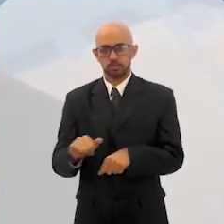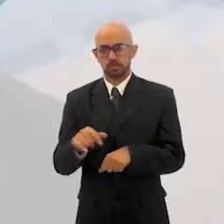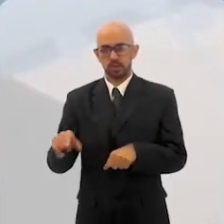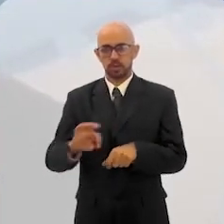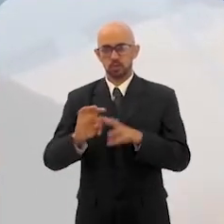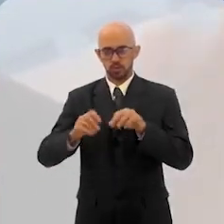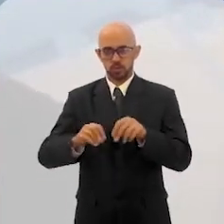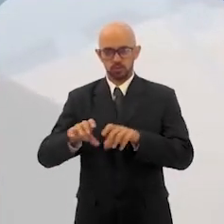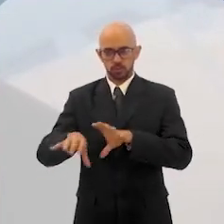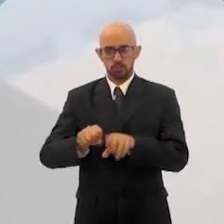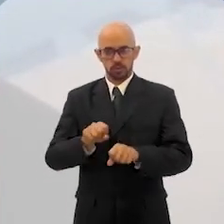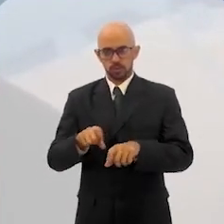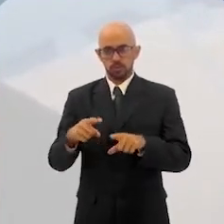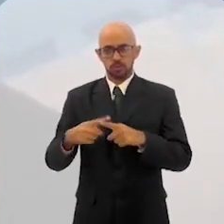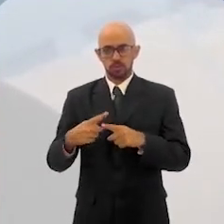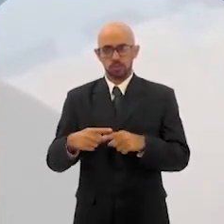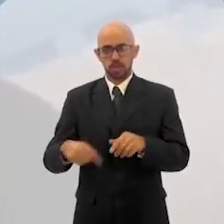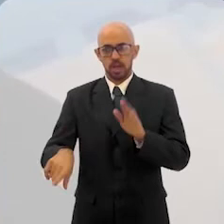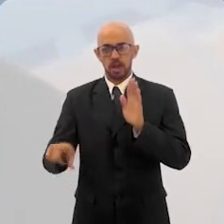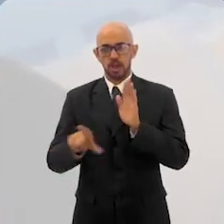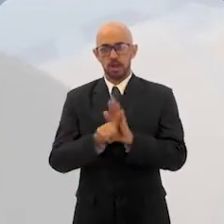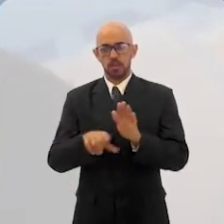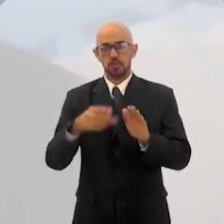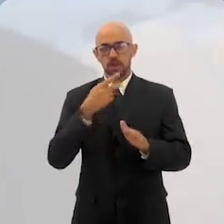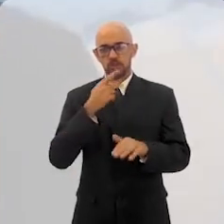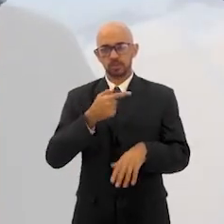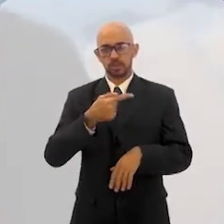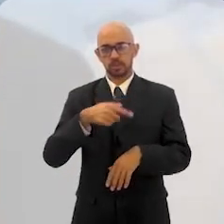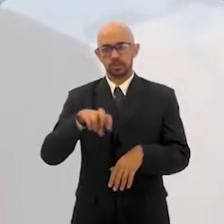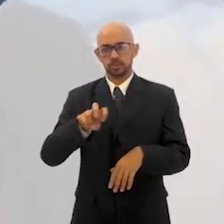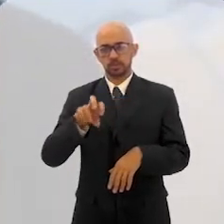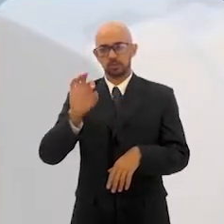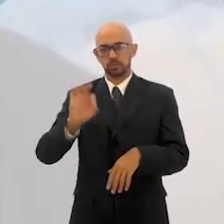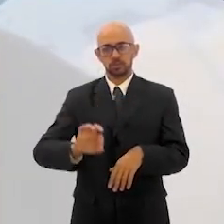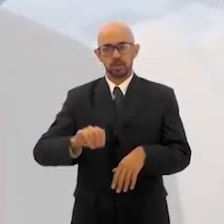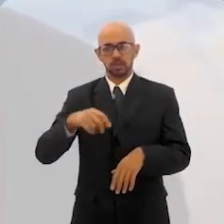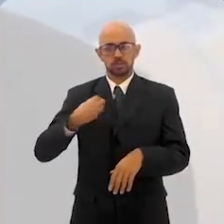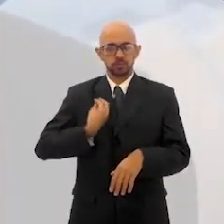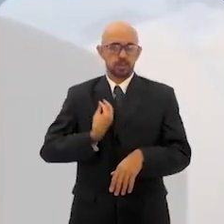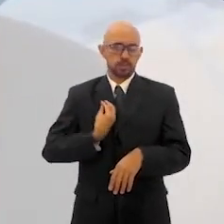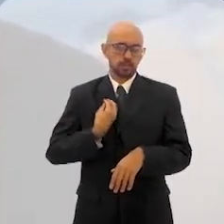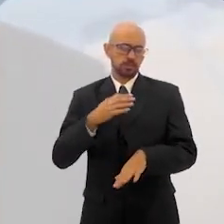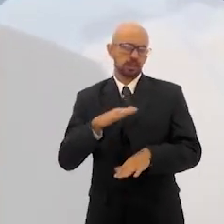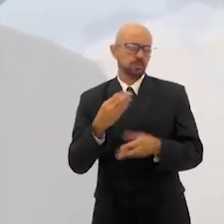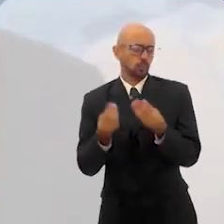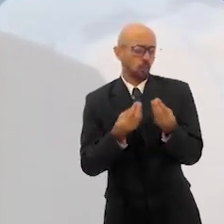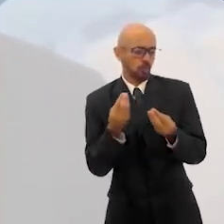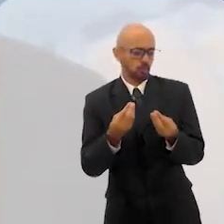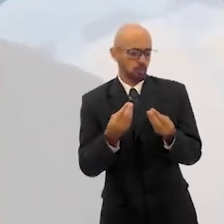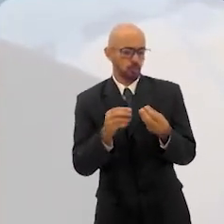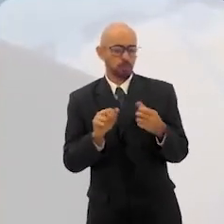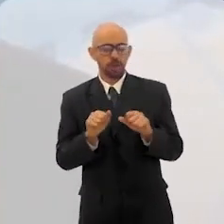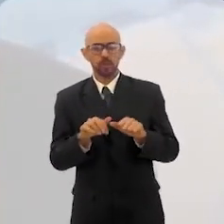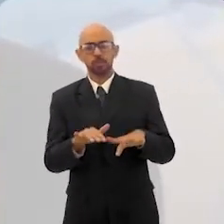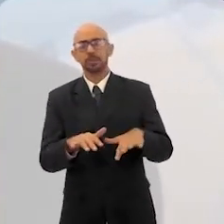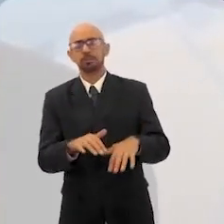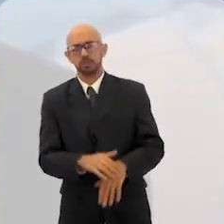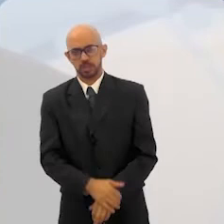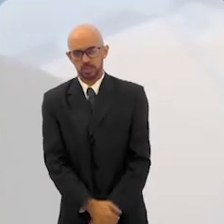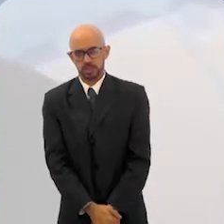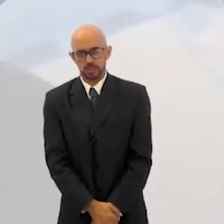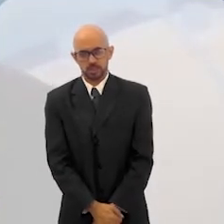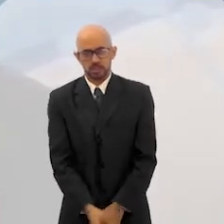dizia que ele tinha que ter, né, 75% de presença. Como presença, se a gente estava numa pandemia, se a gente estava